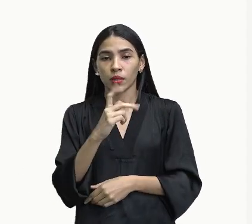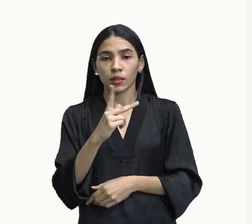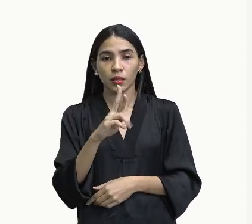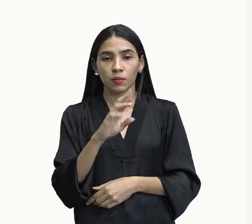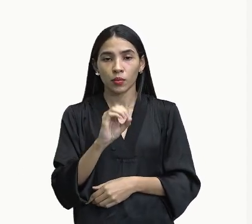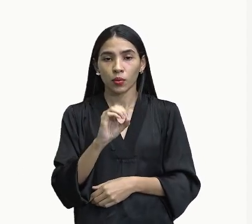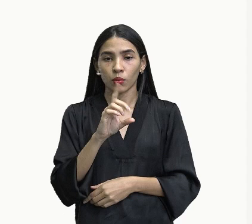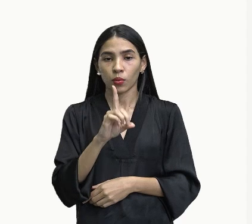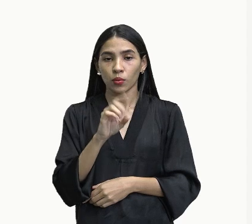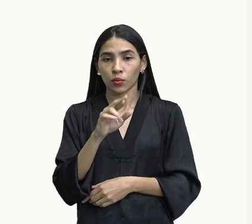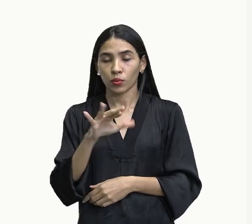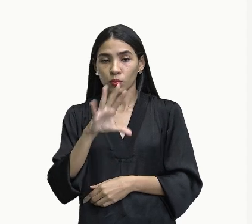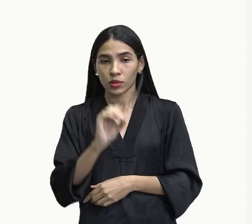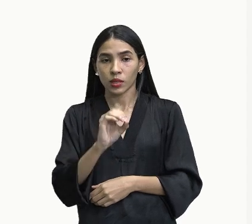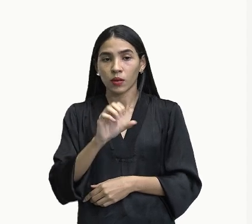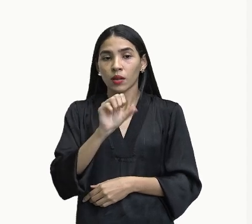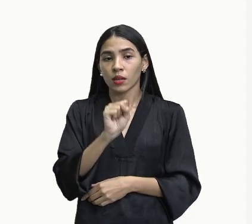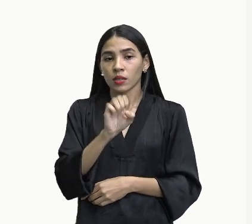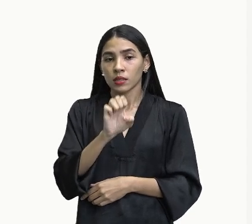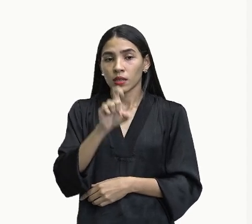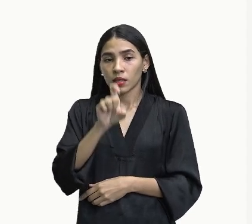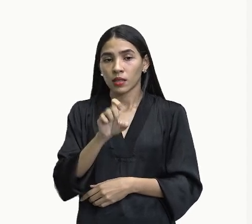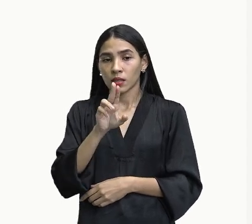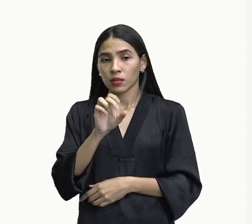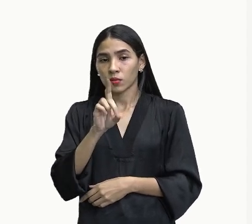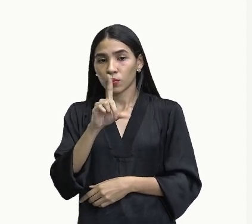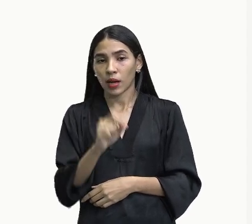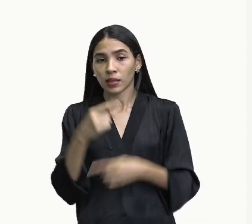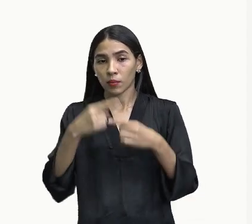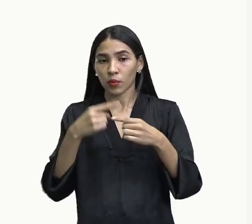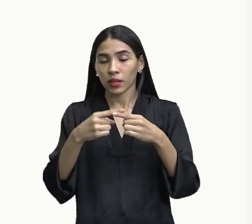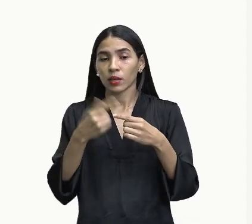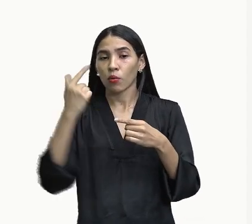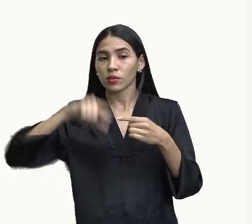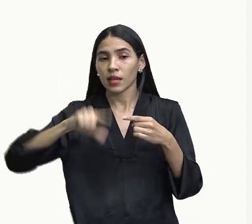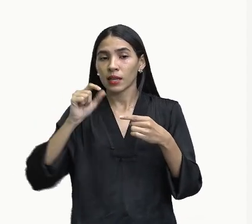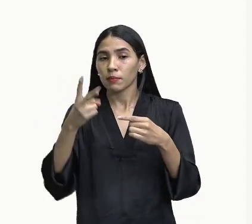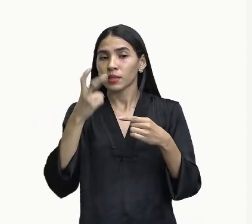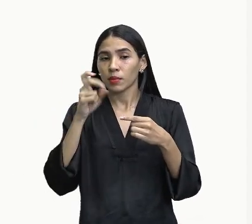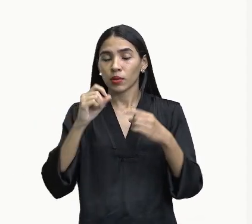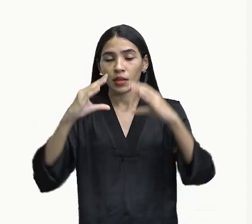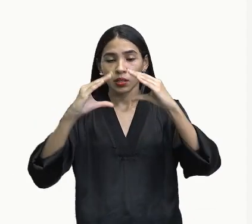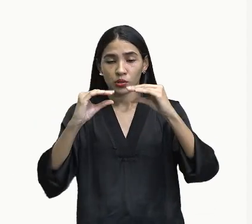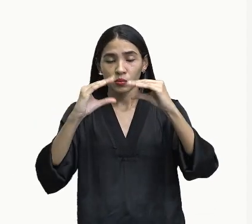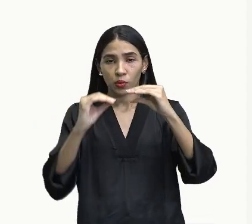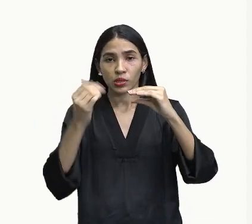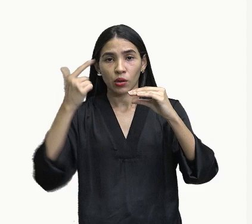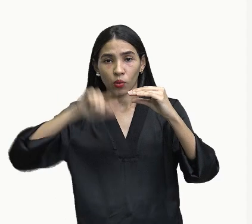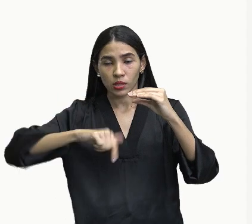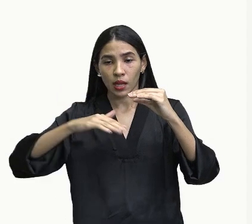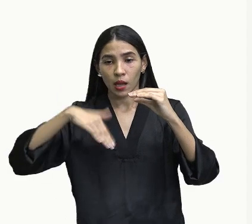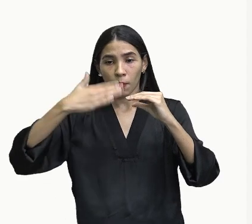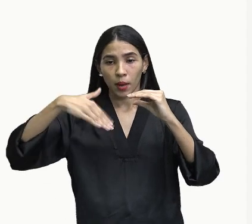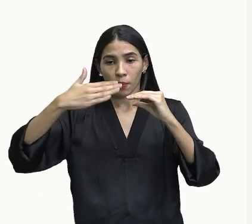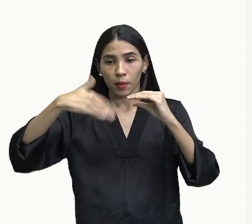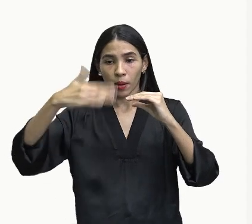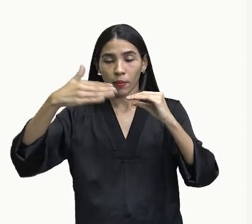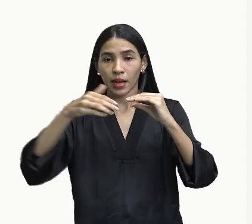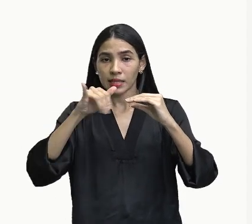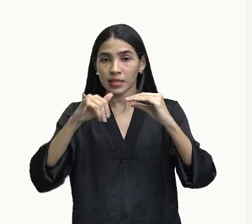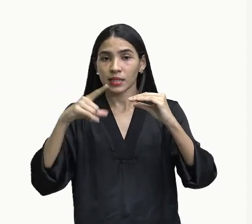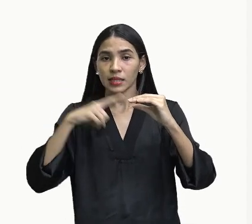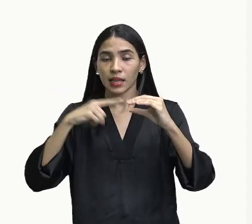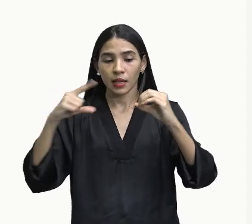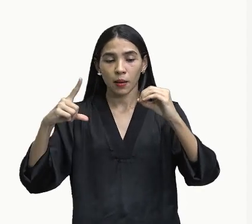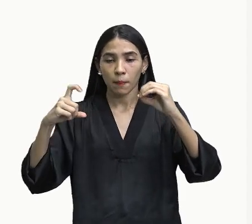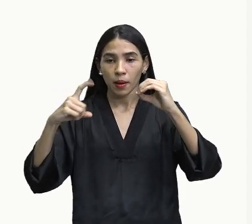sexuada, onde as esponjas podem se reproduzir com o envolvimento de gametas. Olha